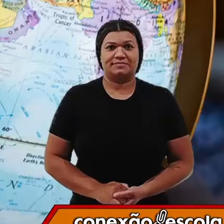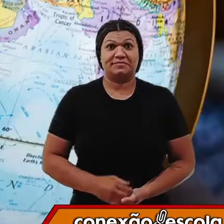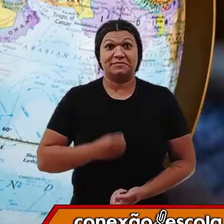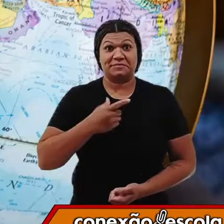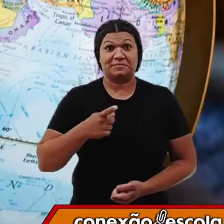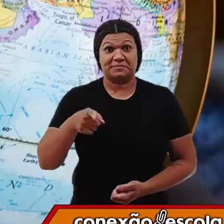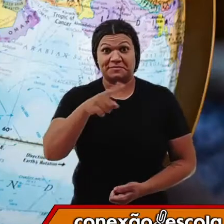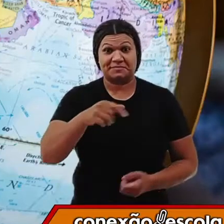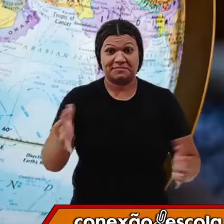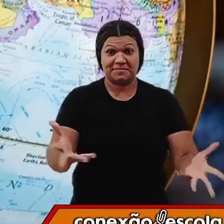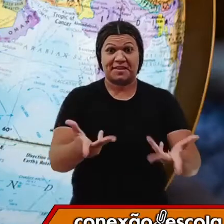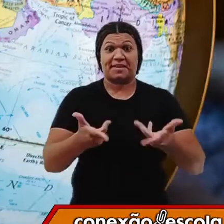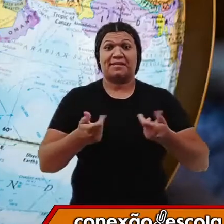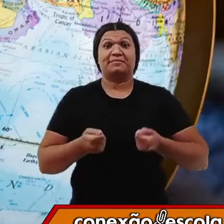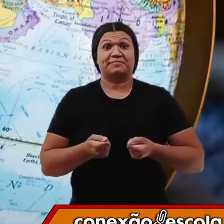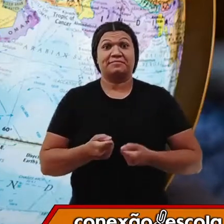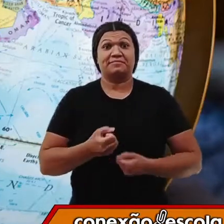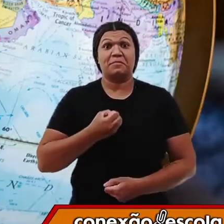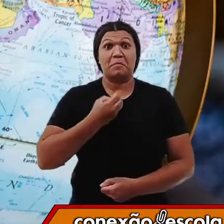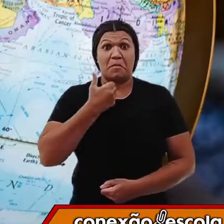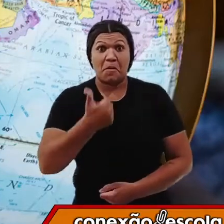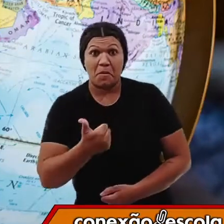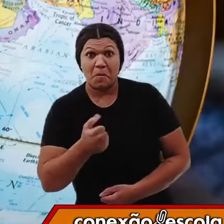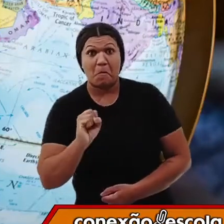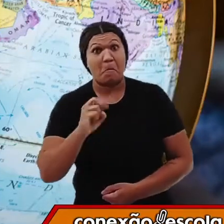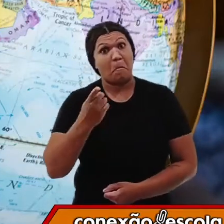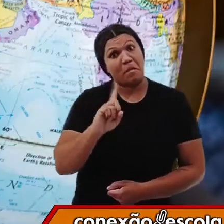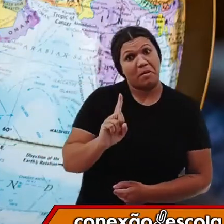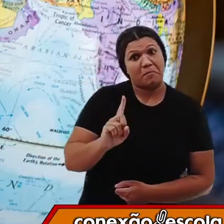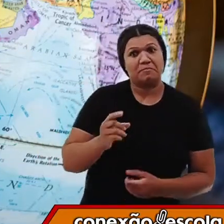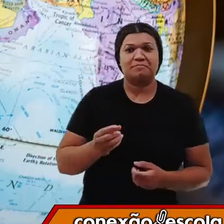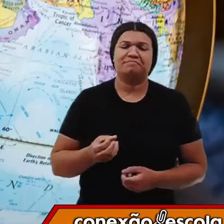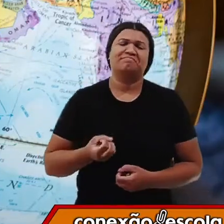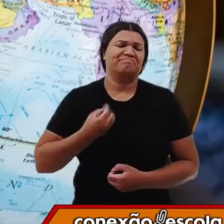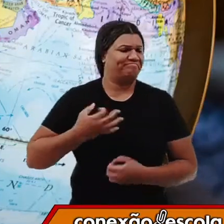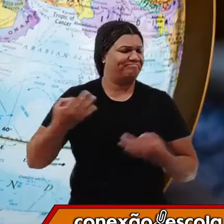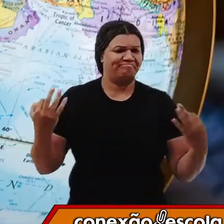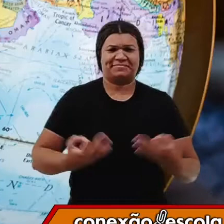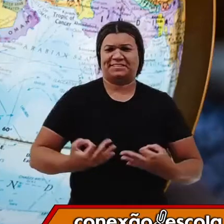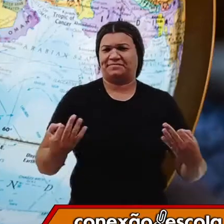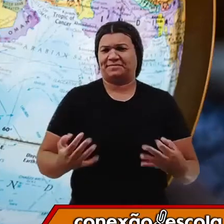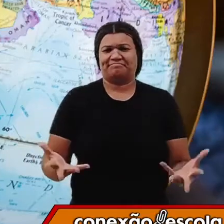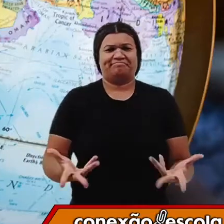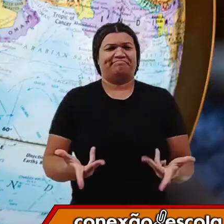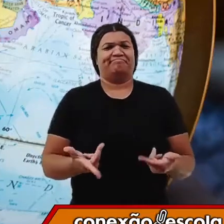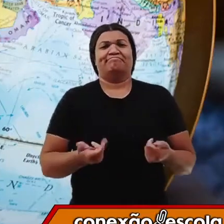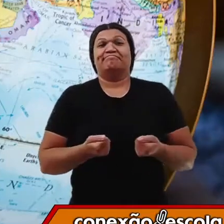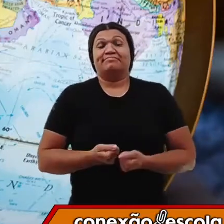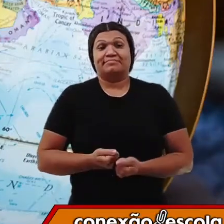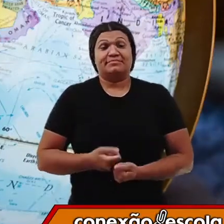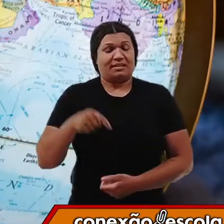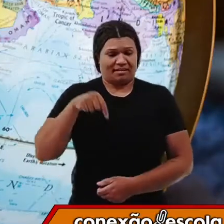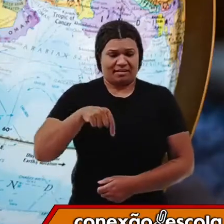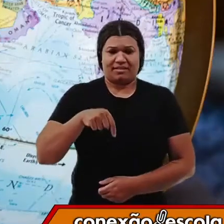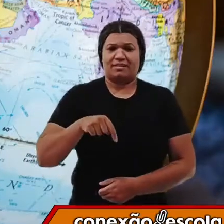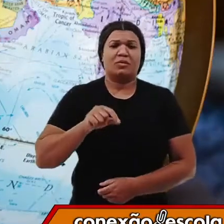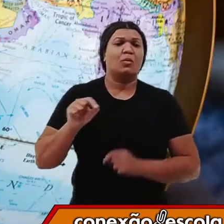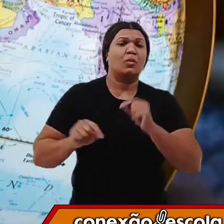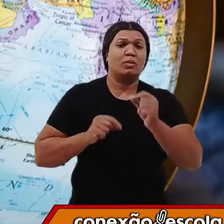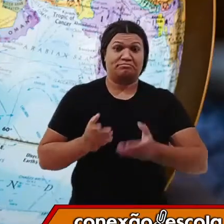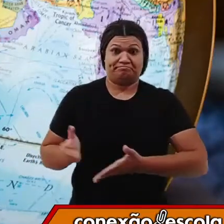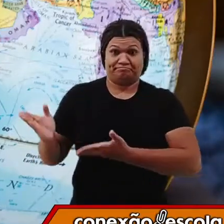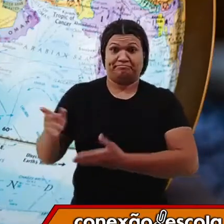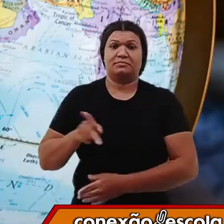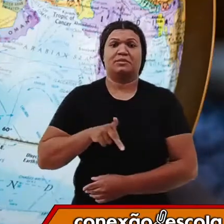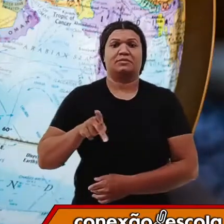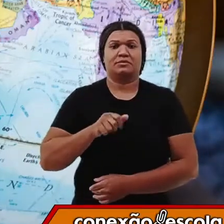Fala, meus queridos! E aí, bom ou não bom? Bom demais da conta, né? Por aqui, professor